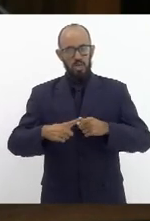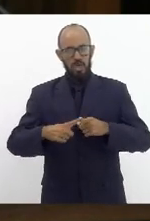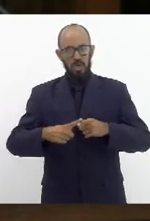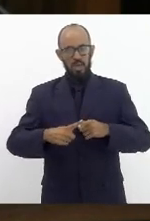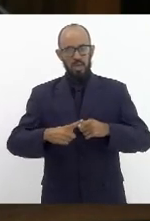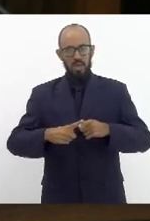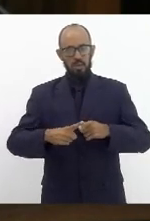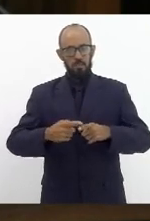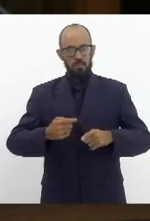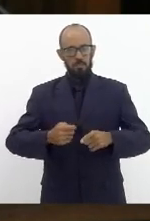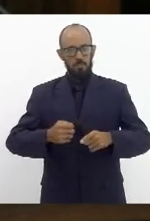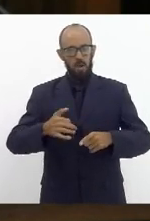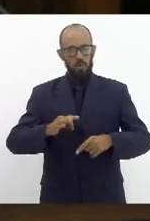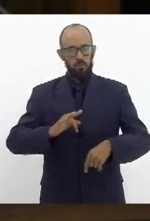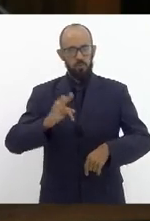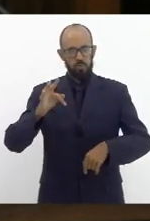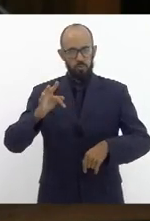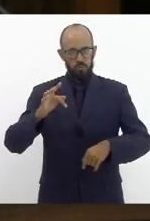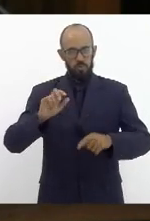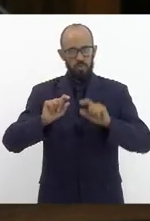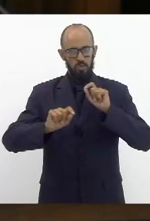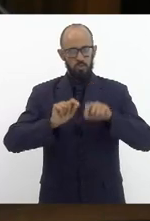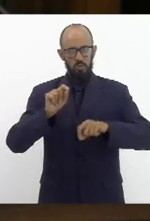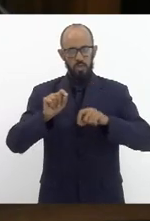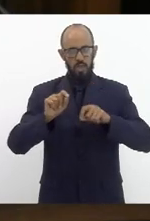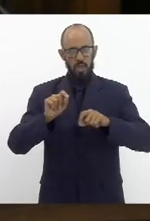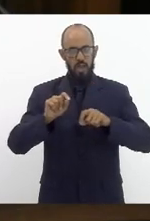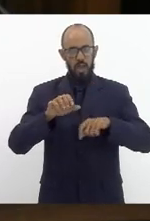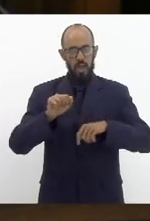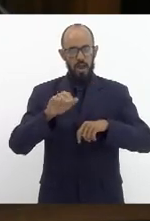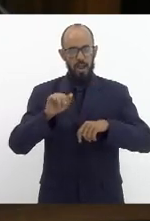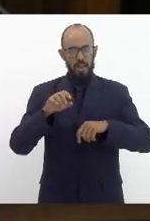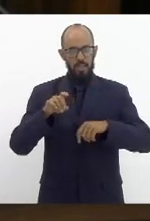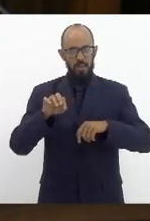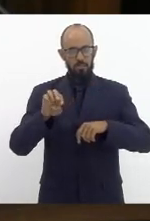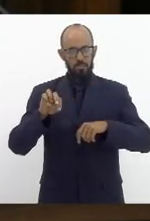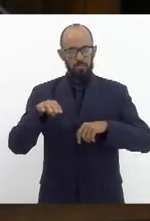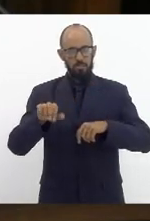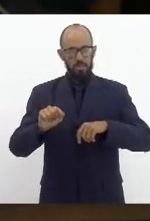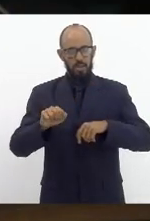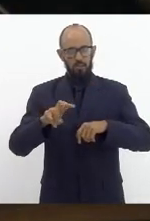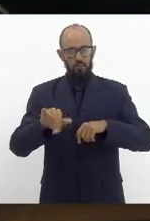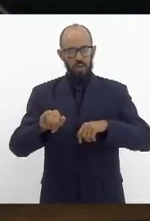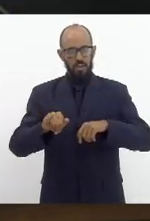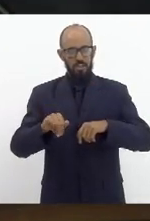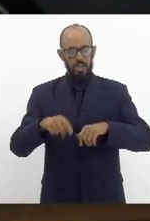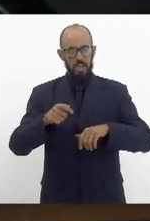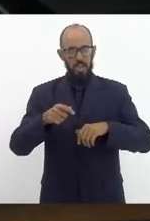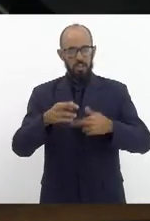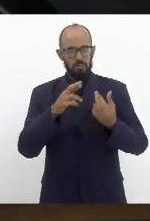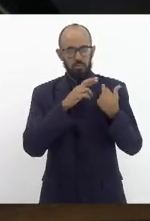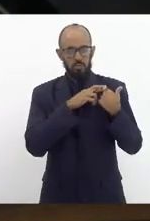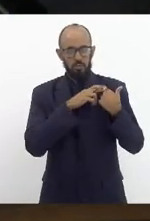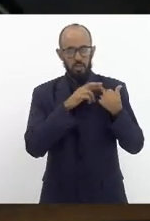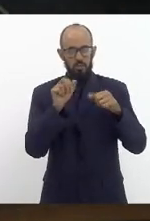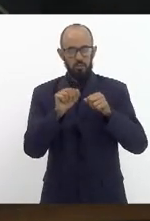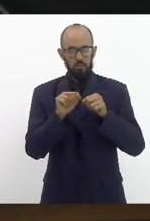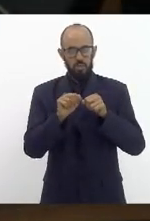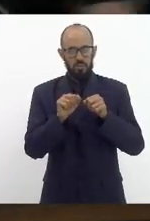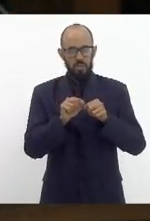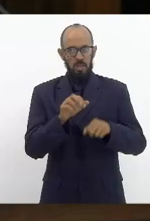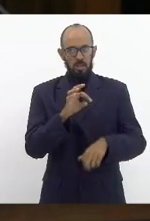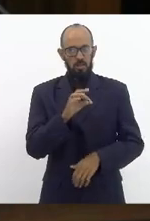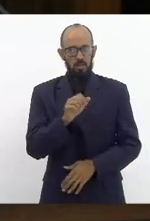em breve a Academia da Polícia Civil terá a tarefa de realizar o